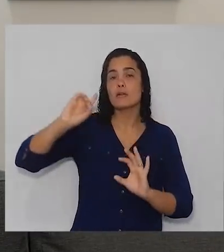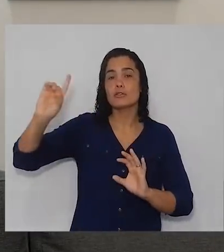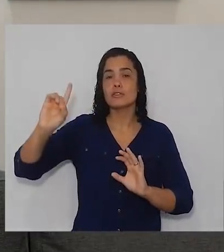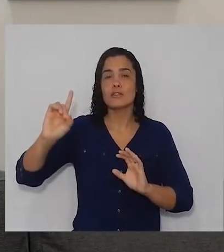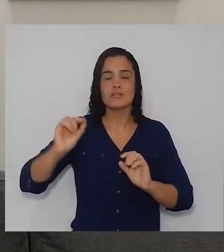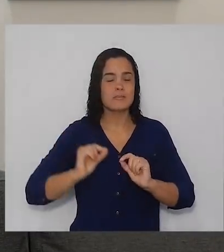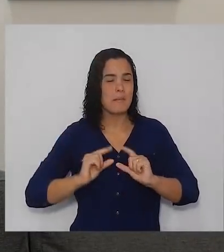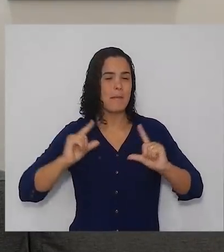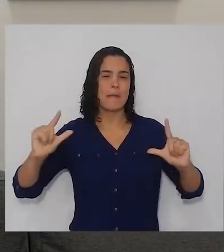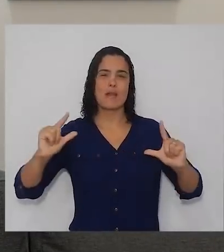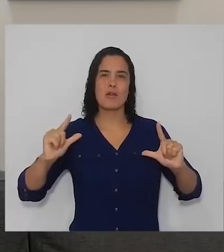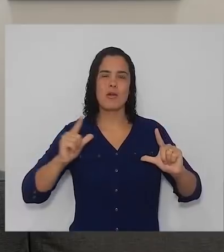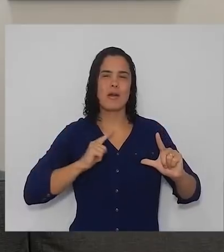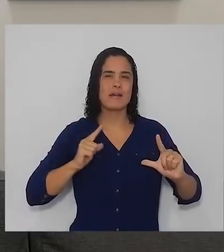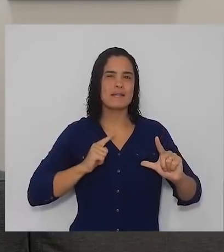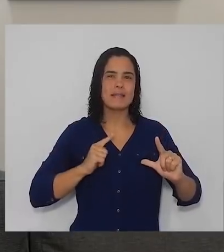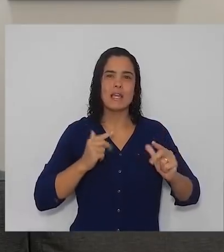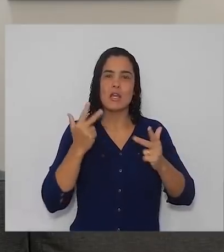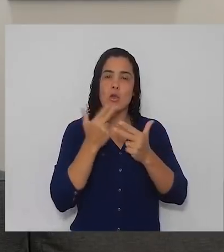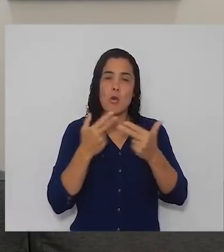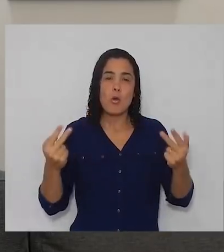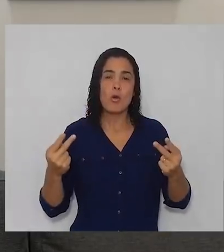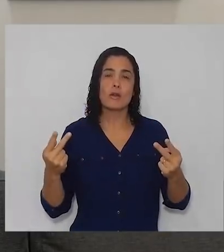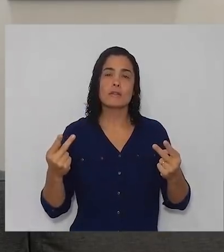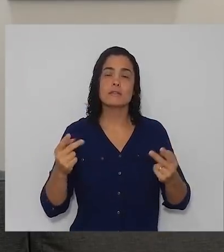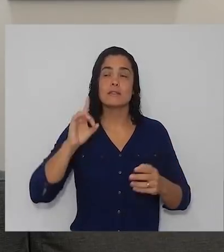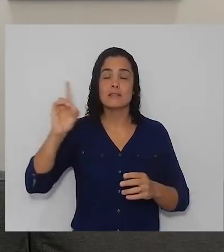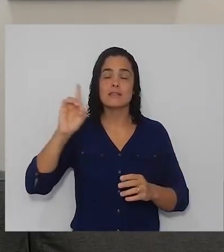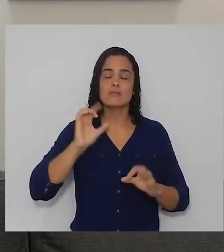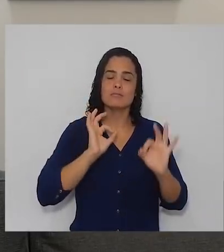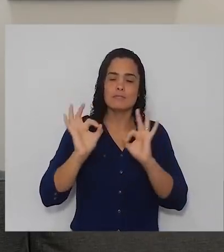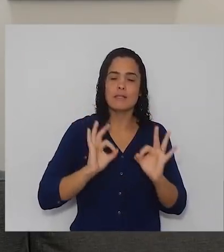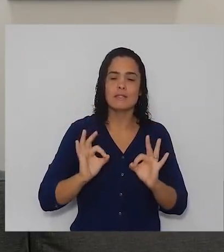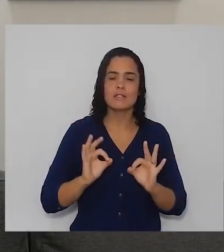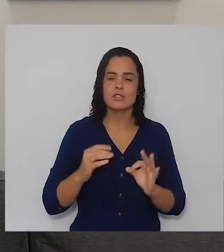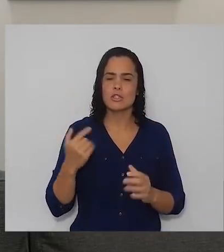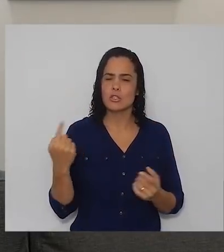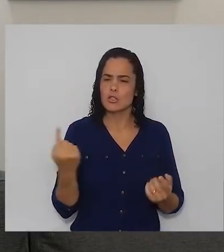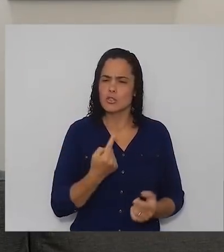que a gente consegue enxergar com a nossa visão tão limitada,